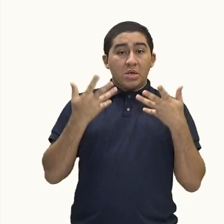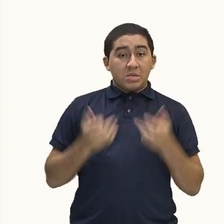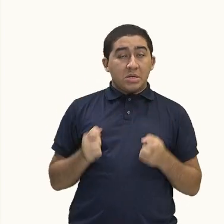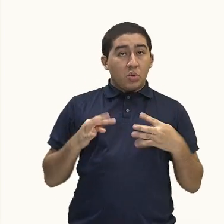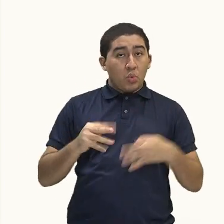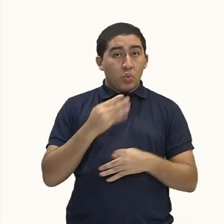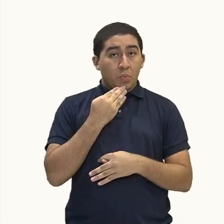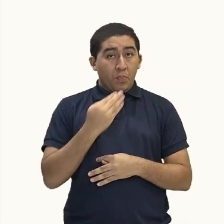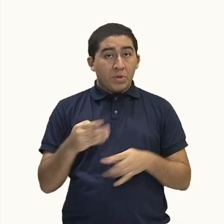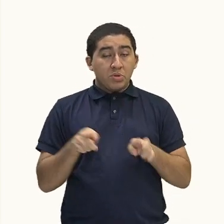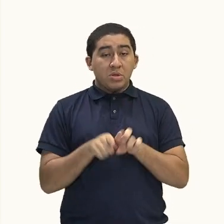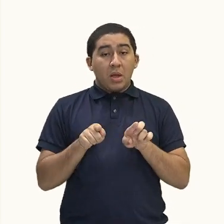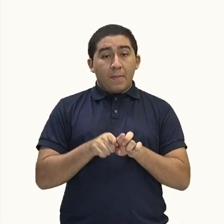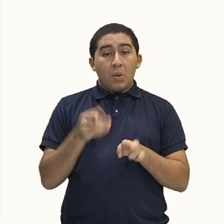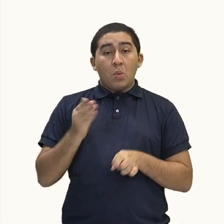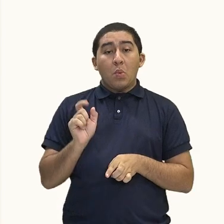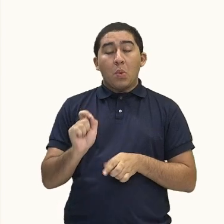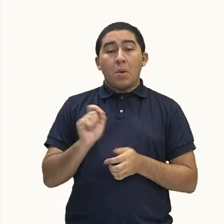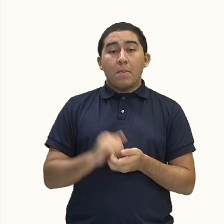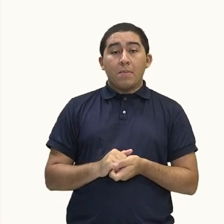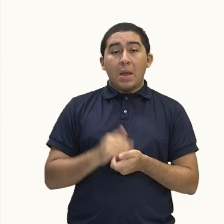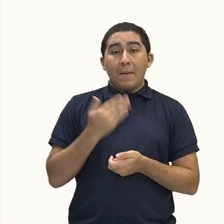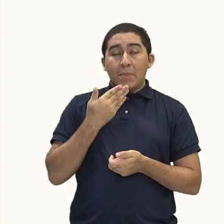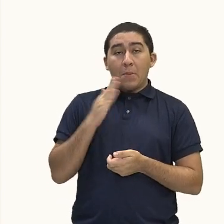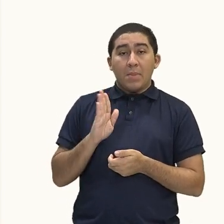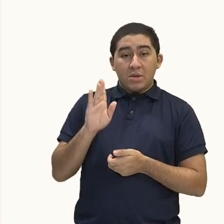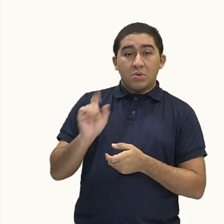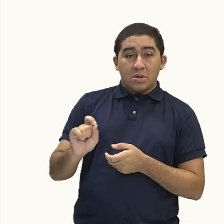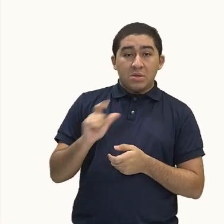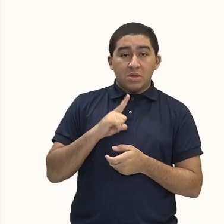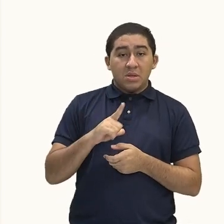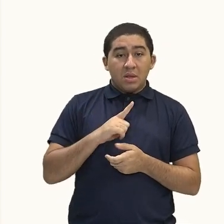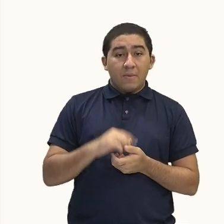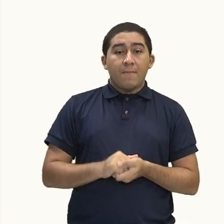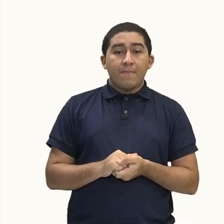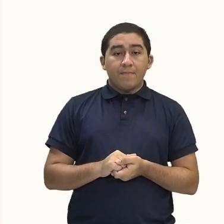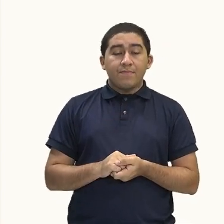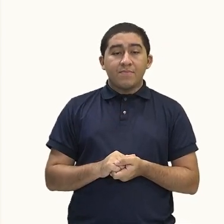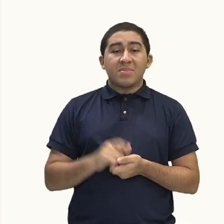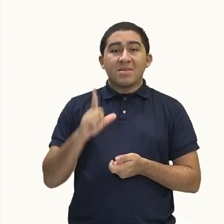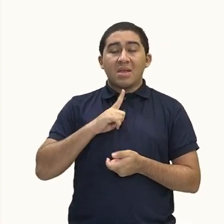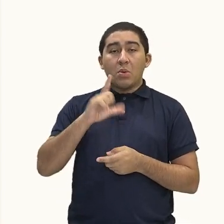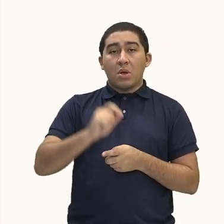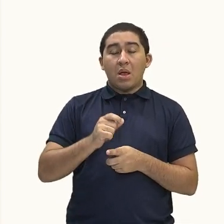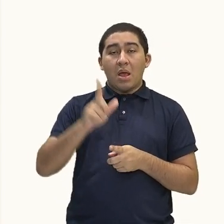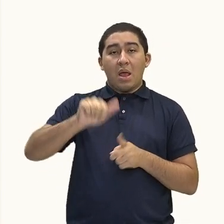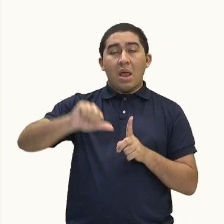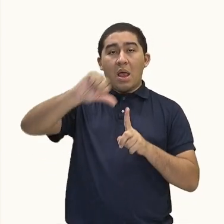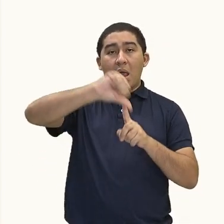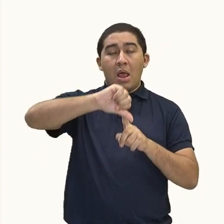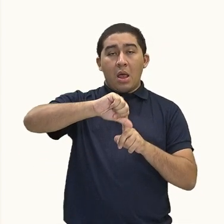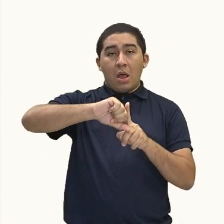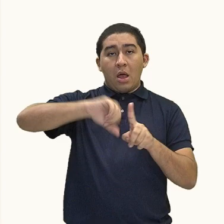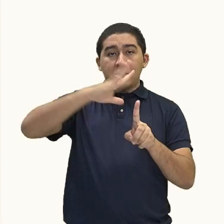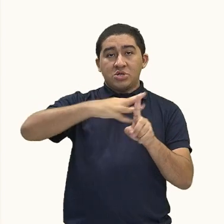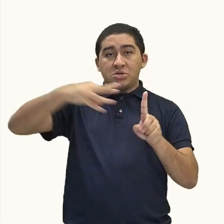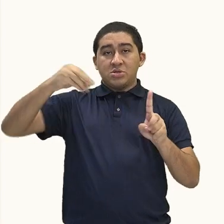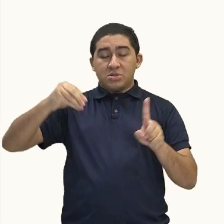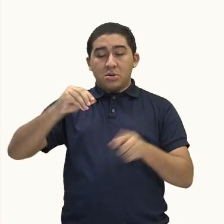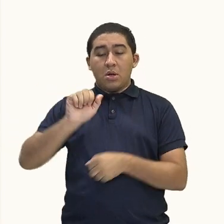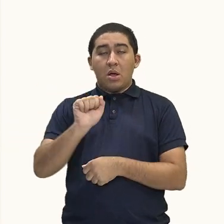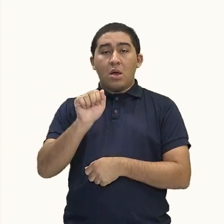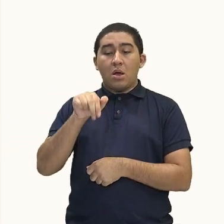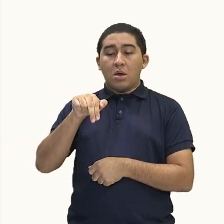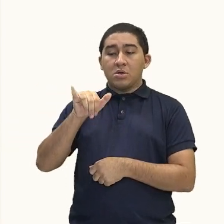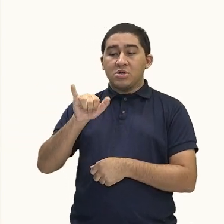e promete anistiar os revoltosos. Professor, o que é anistiar? É justamente conceder o perdão,